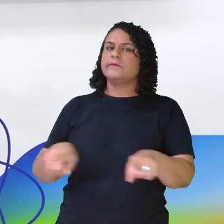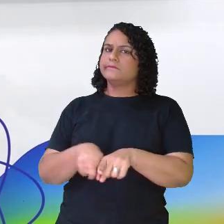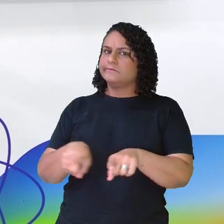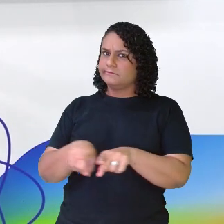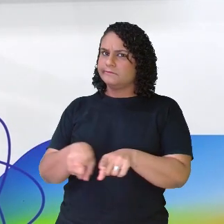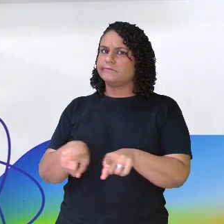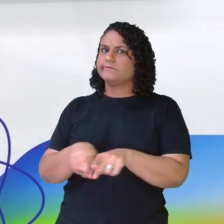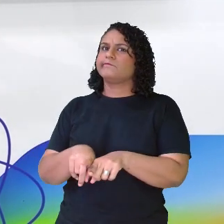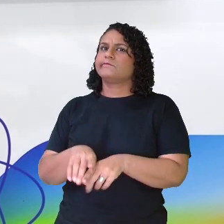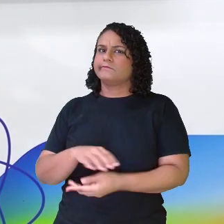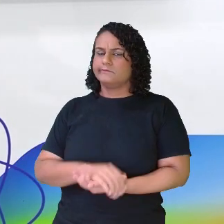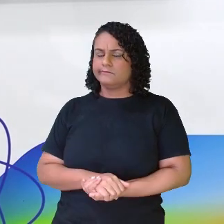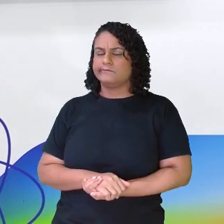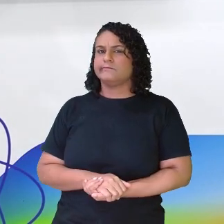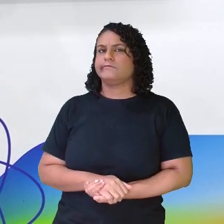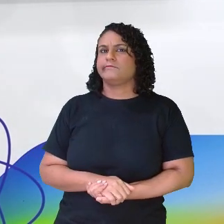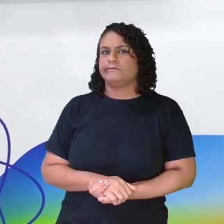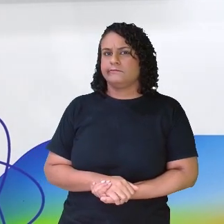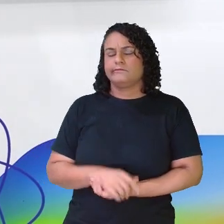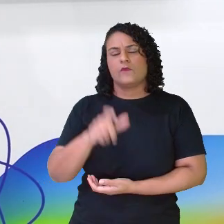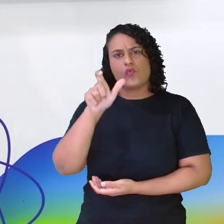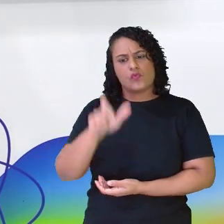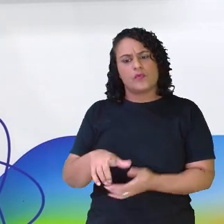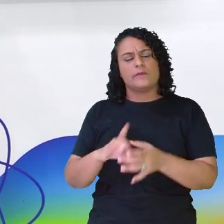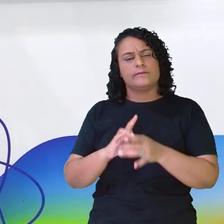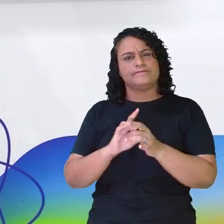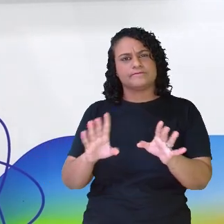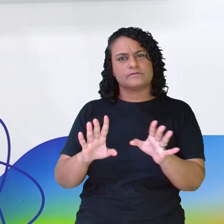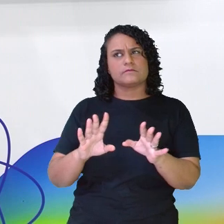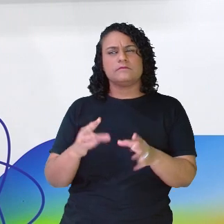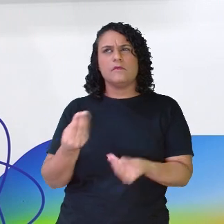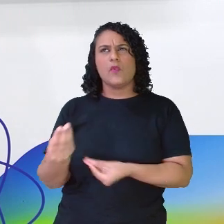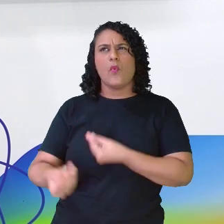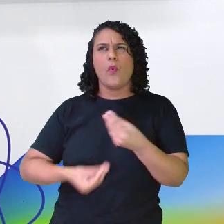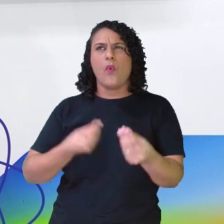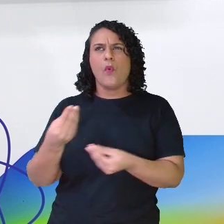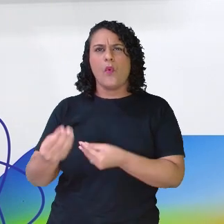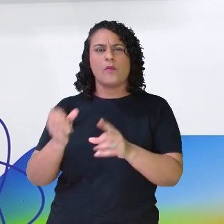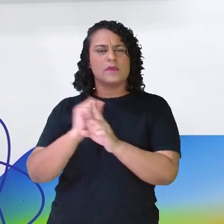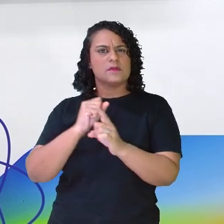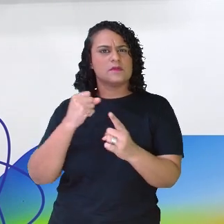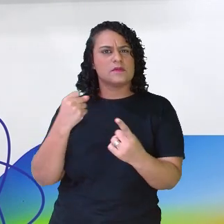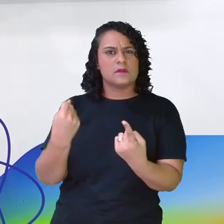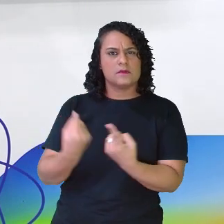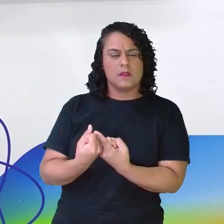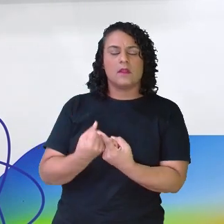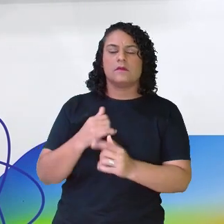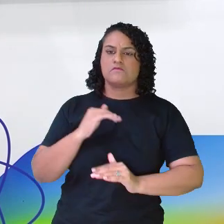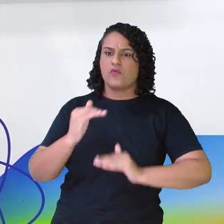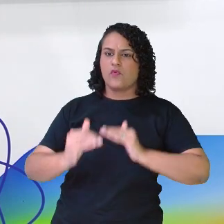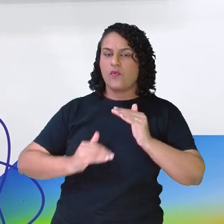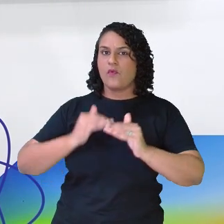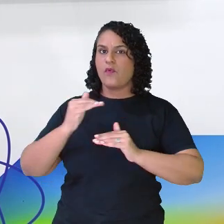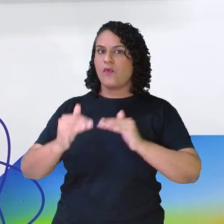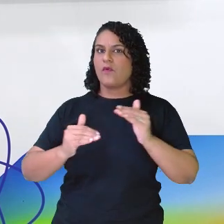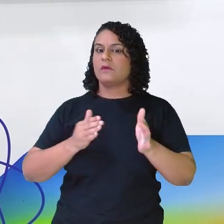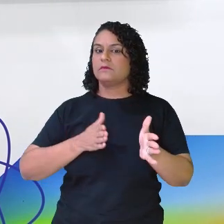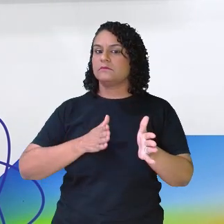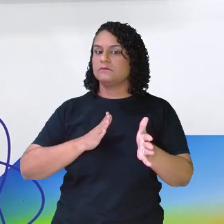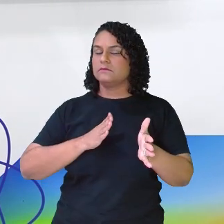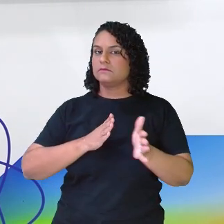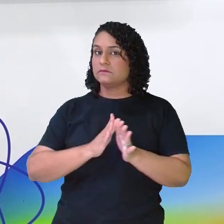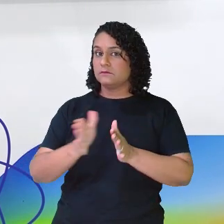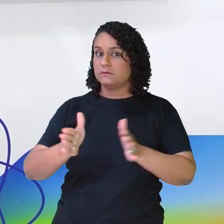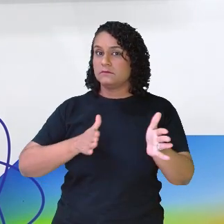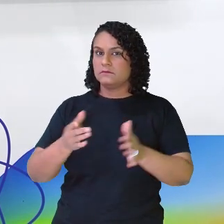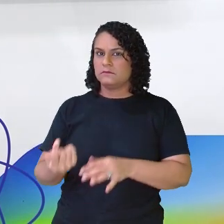assim, dos homens livres. E essa construção da sociedade vai se dar desde esse período assim. Uma